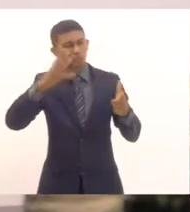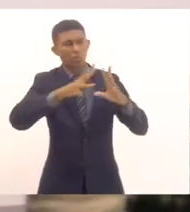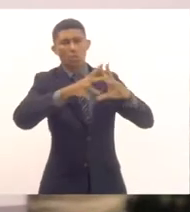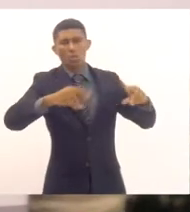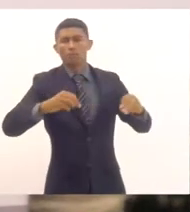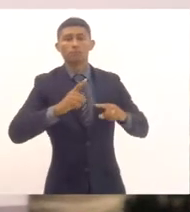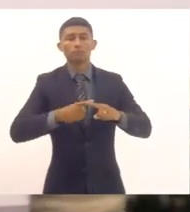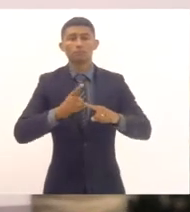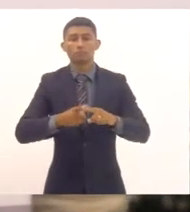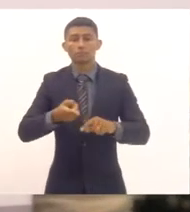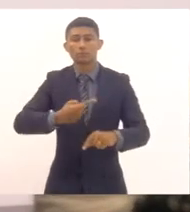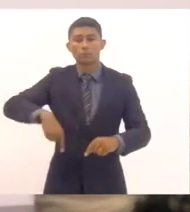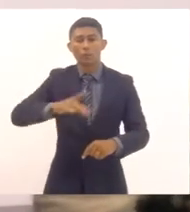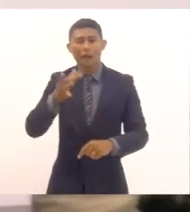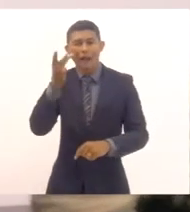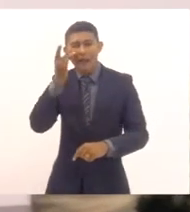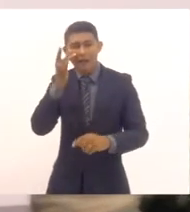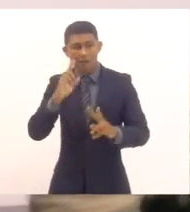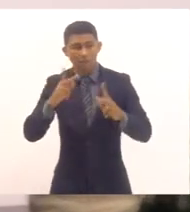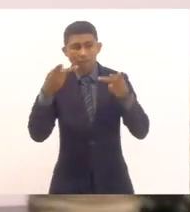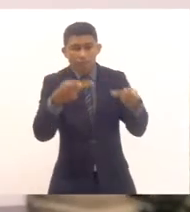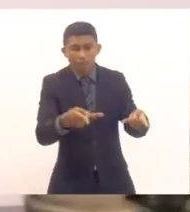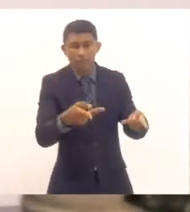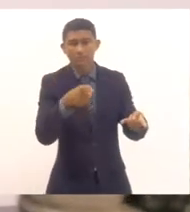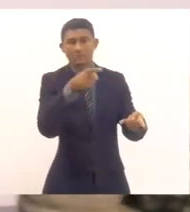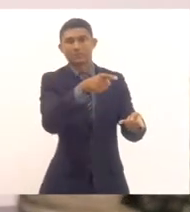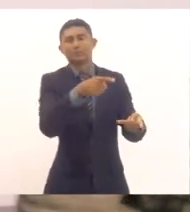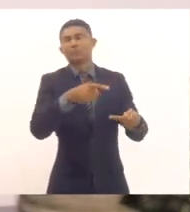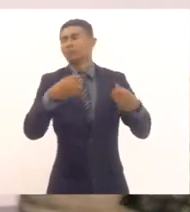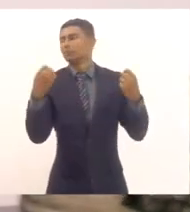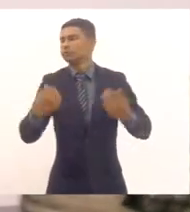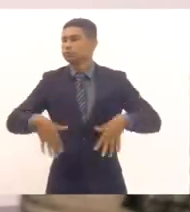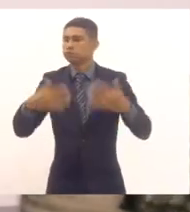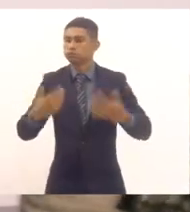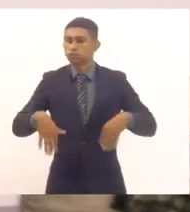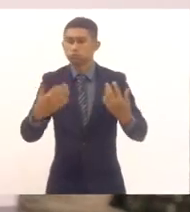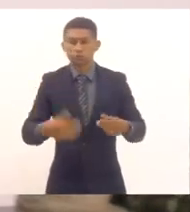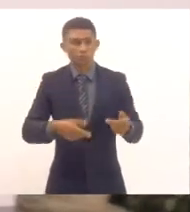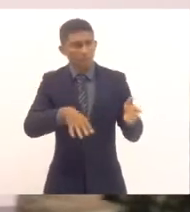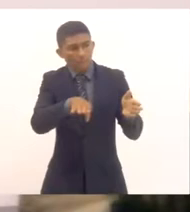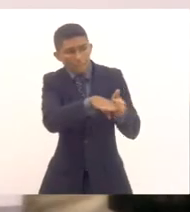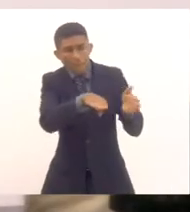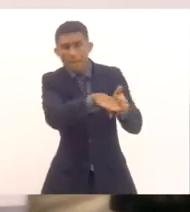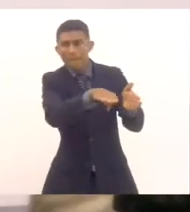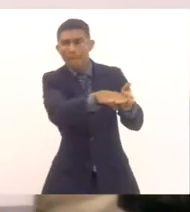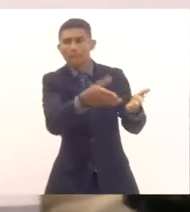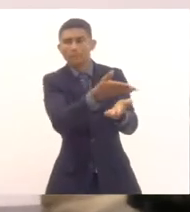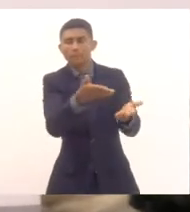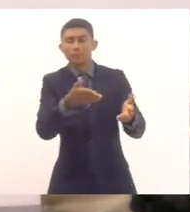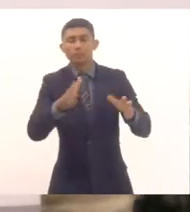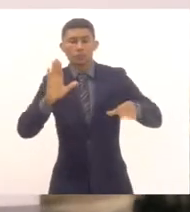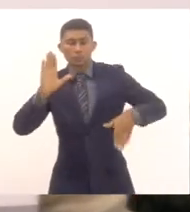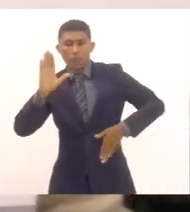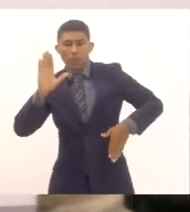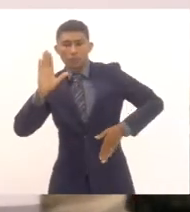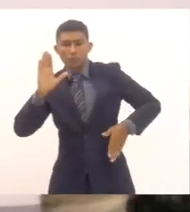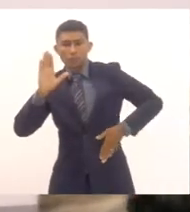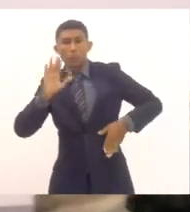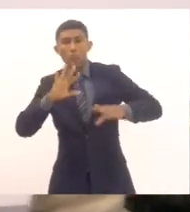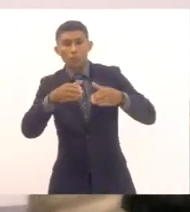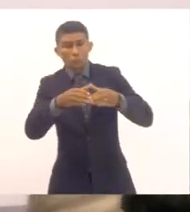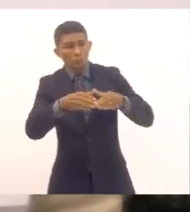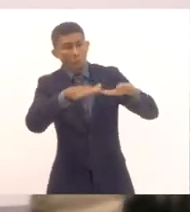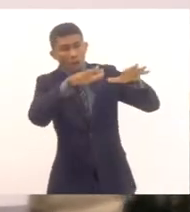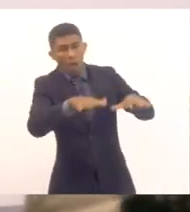que nós assistimos aqui na visita técnica fomos efetivamente Estações ocupadas pelas atividades criminosas